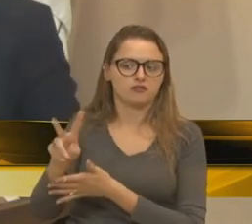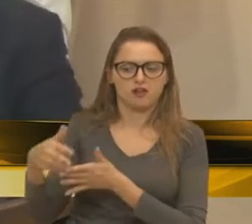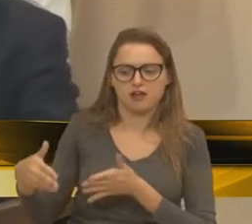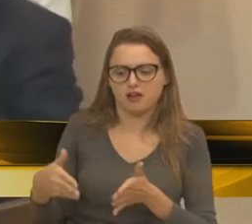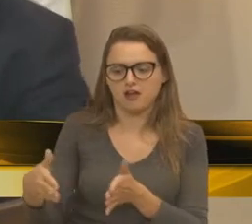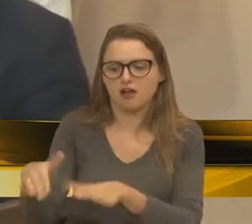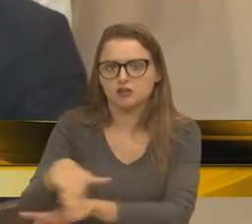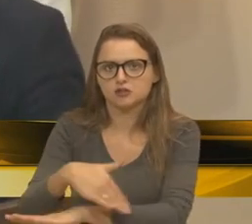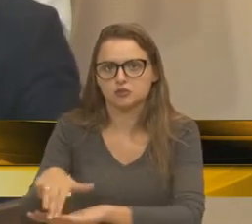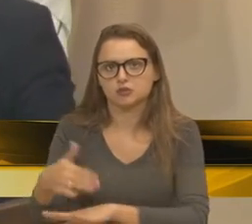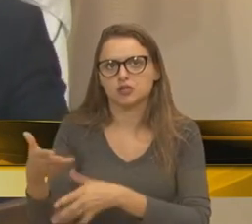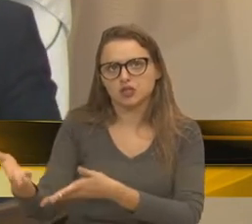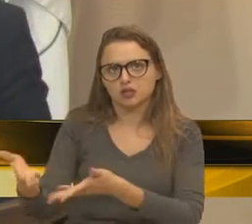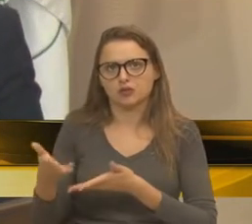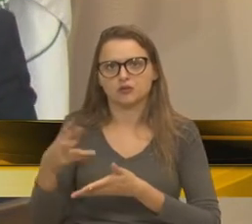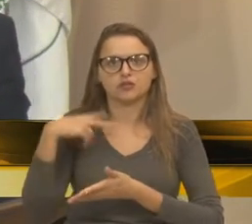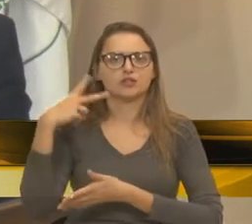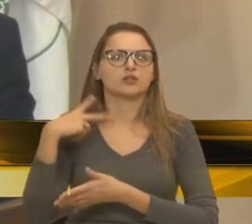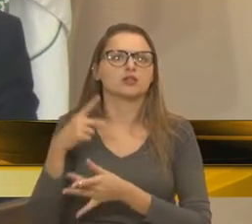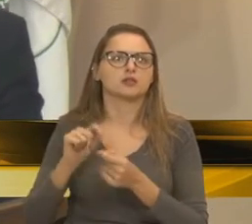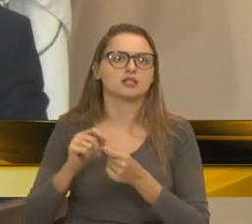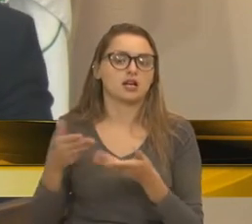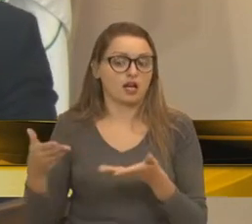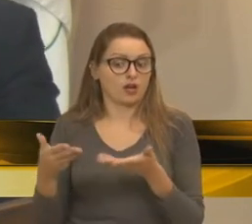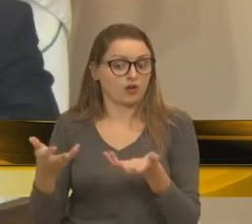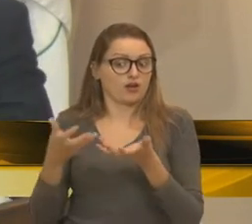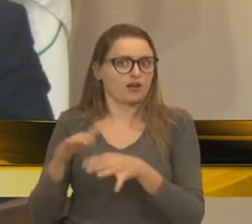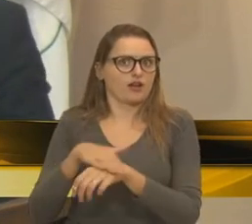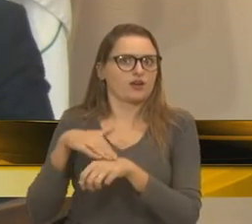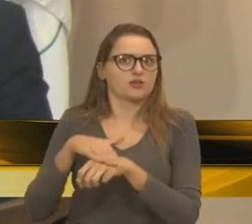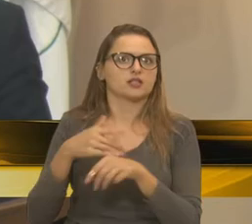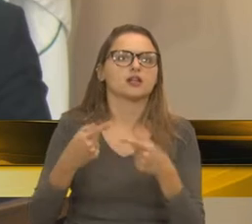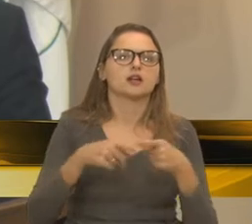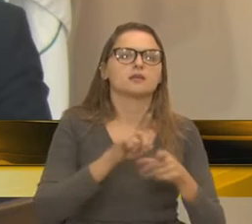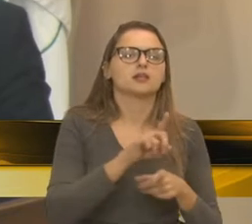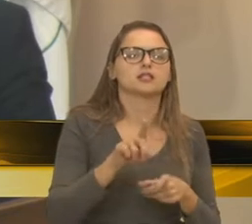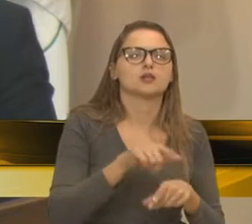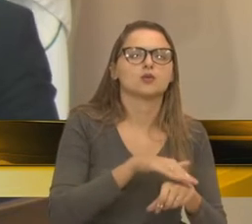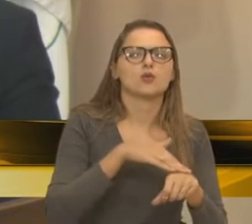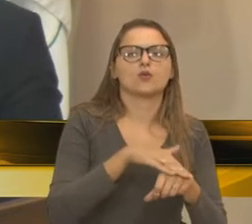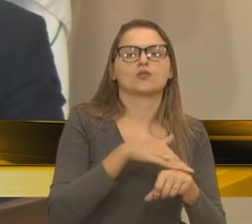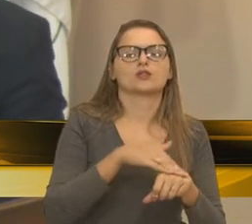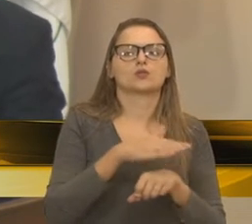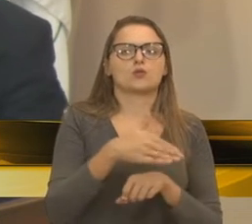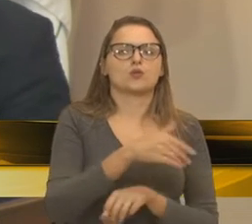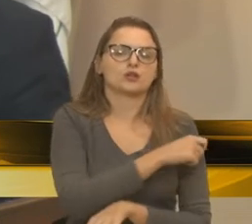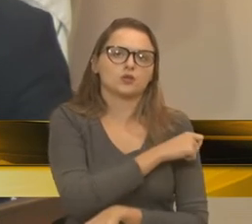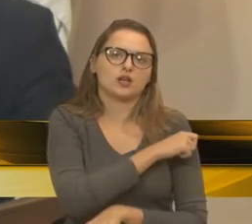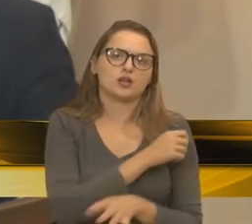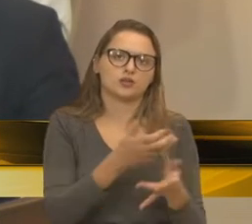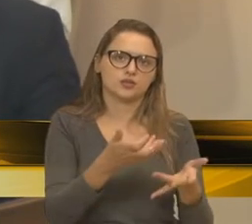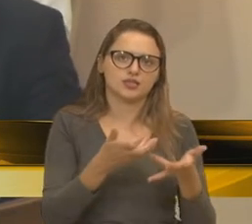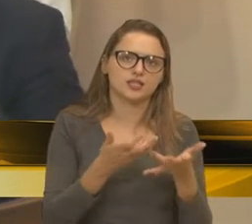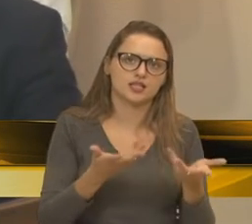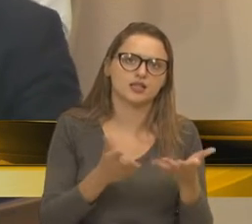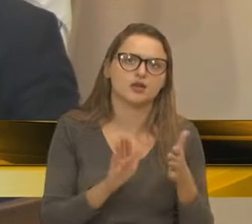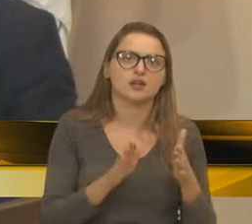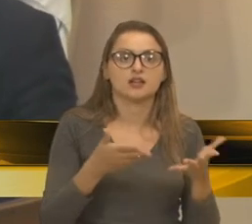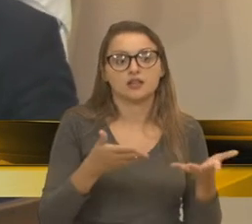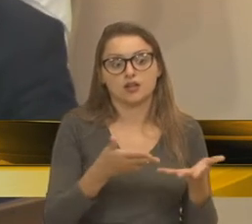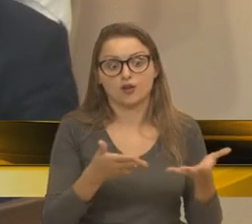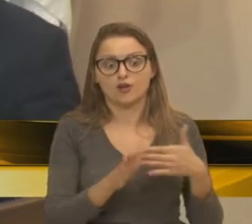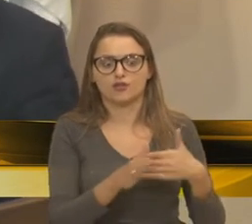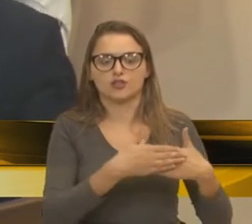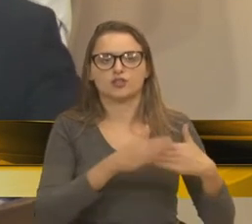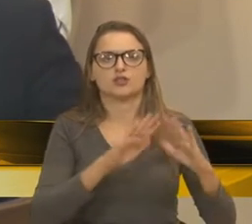ruas, enfim, convocando o vereador para isso. Agora querem dialogar, mas não dialogaram na hora em que tiveram que fechar uma escola